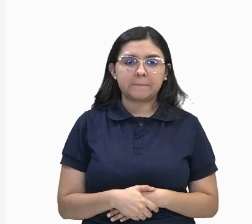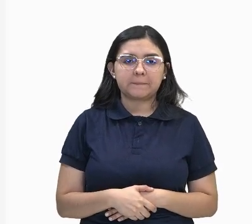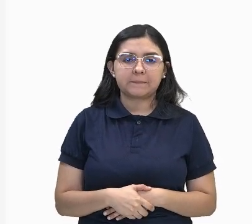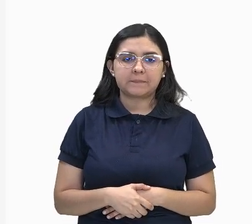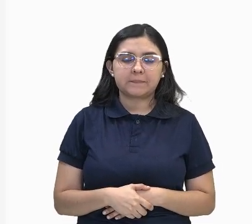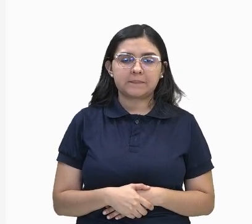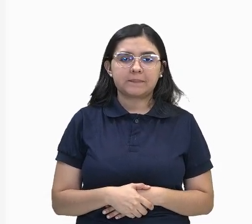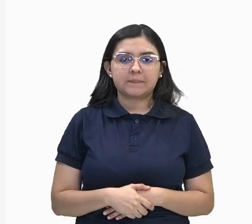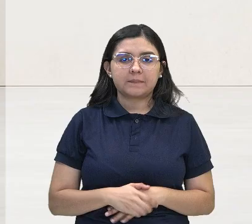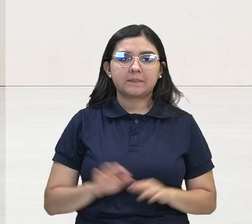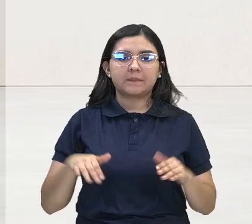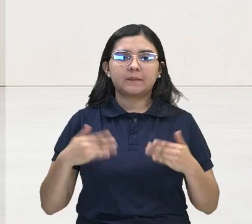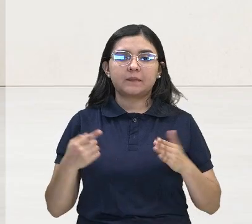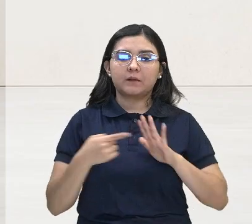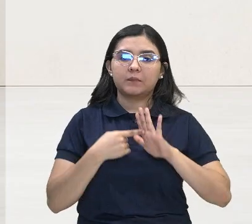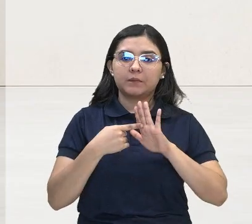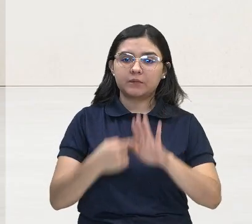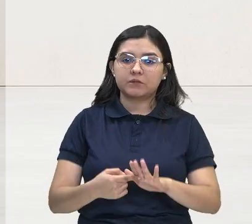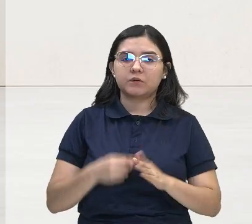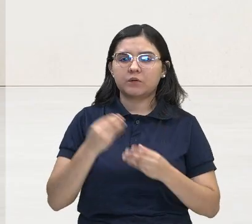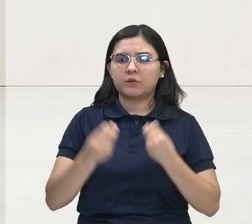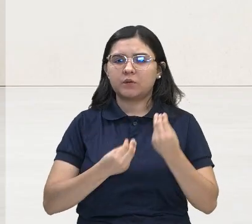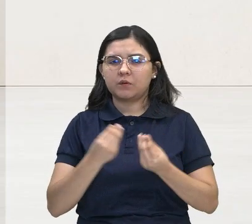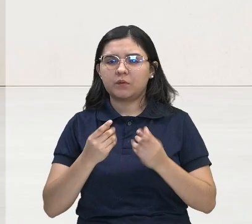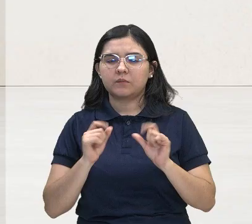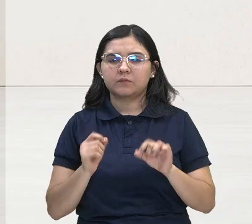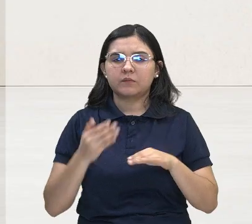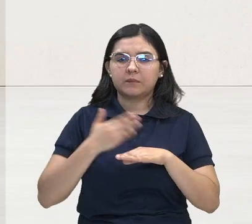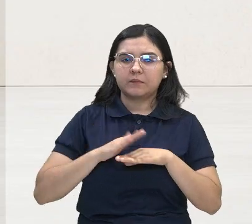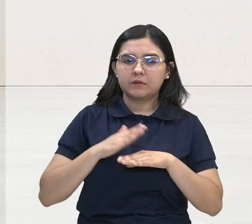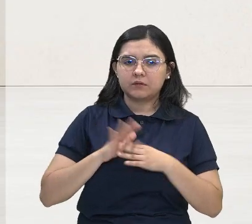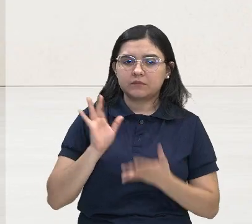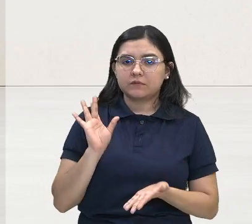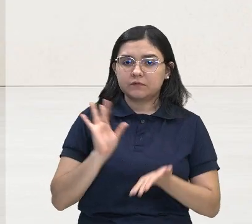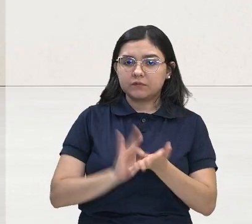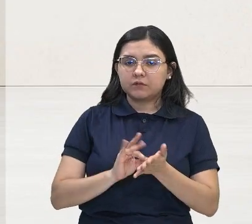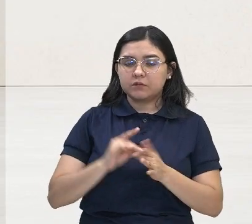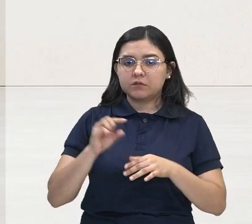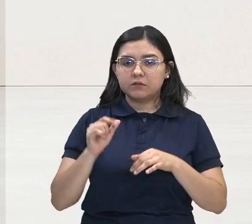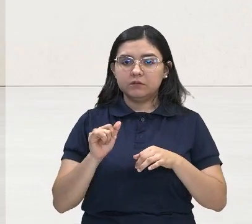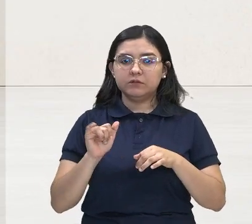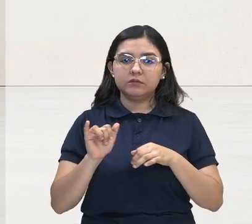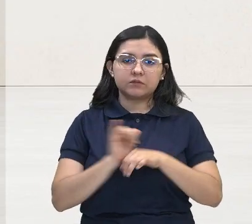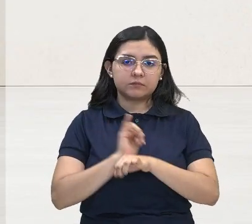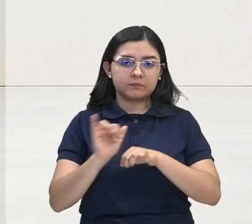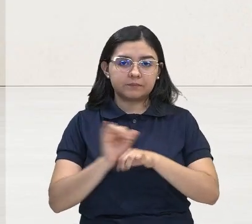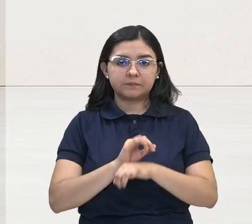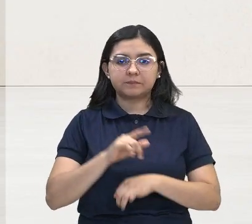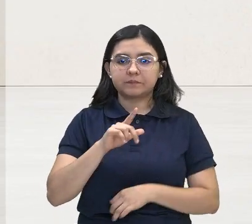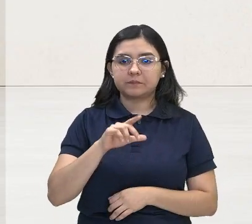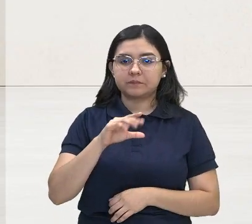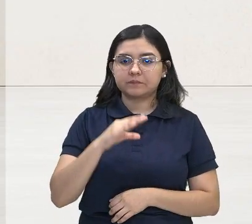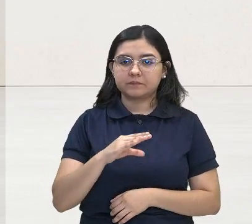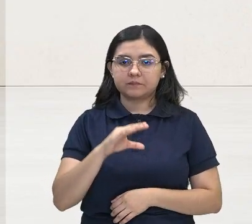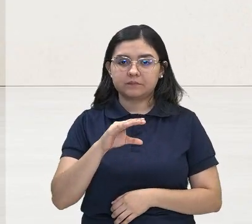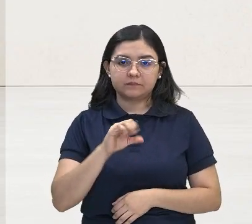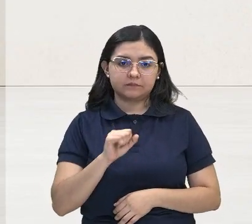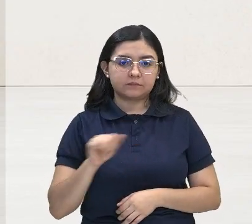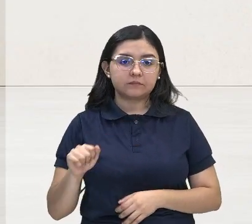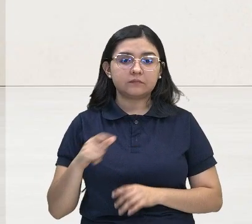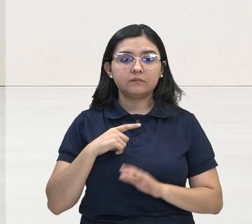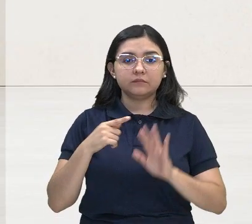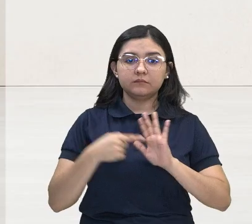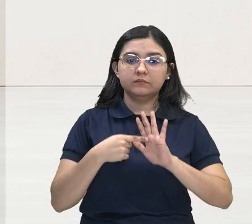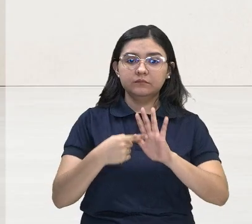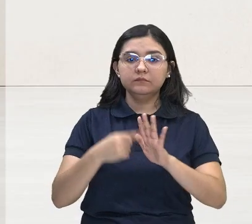sustentabilidade. E para mostrar como ficaria na prática o método LCSA, nós trouxemos para